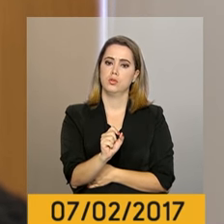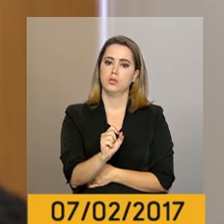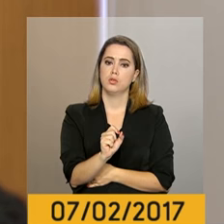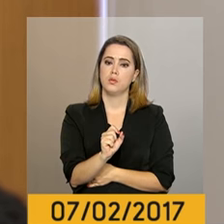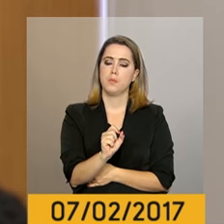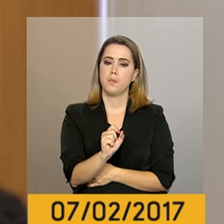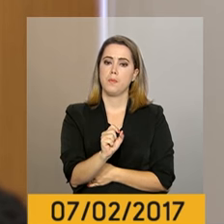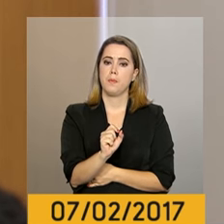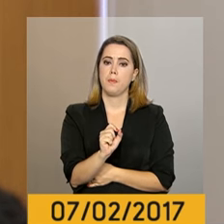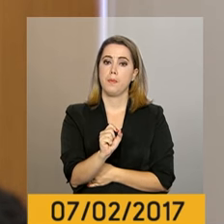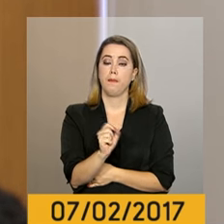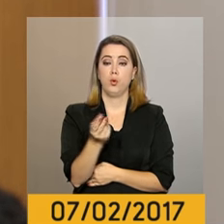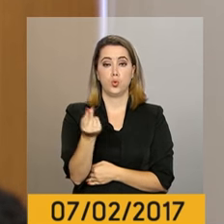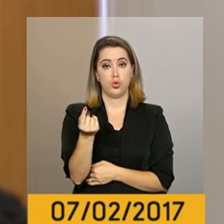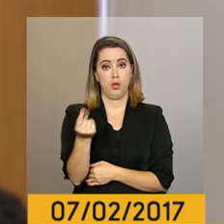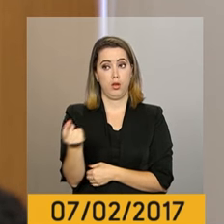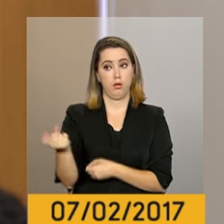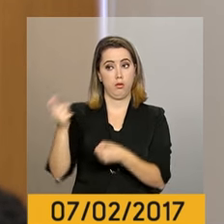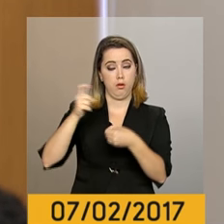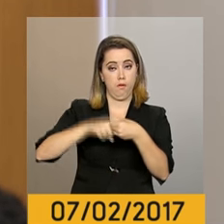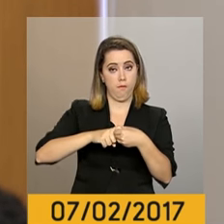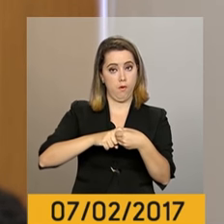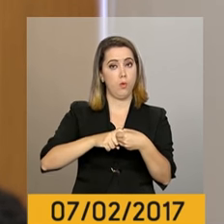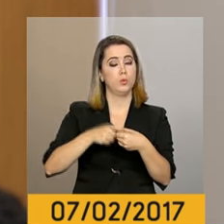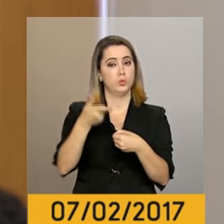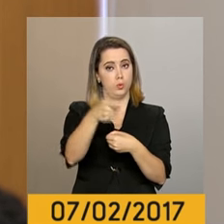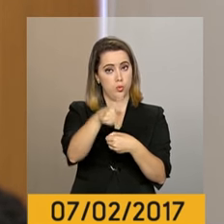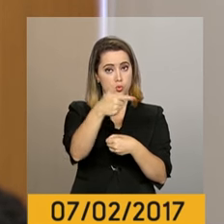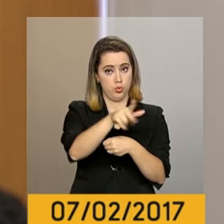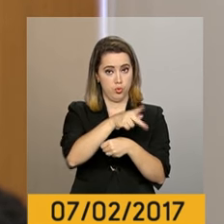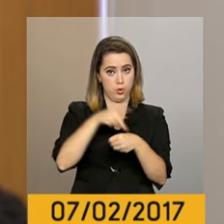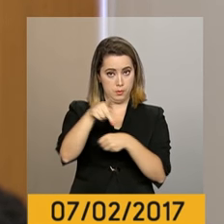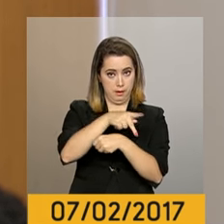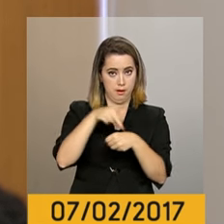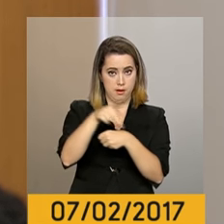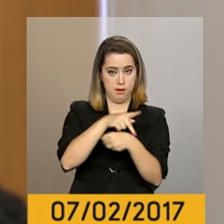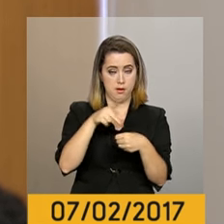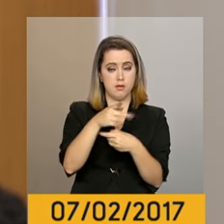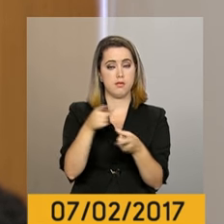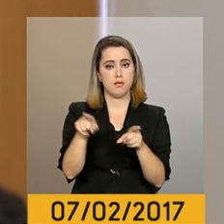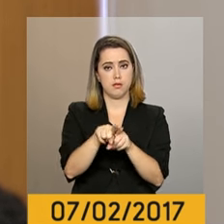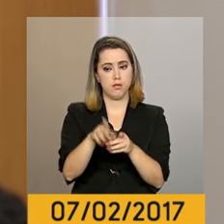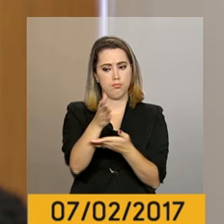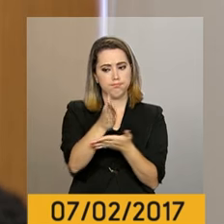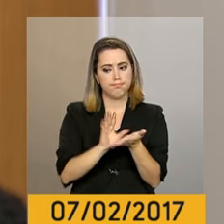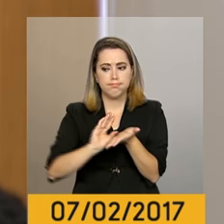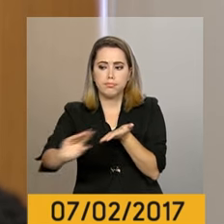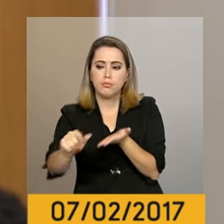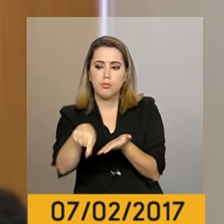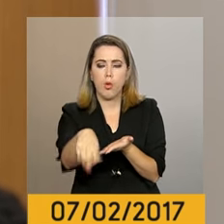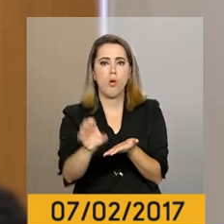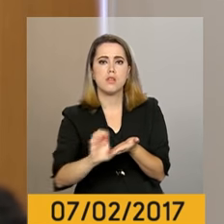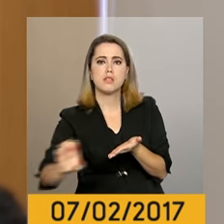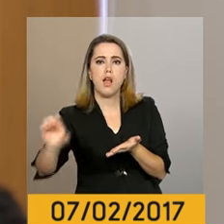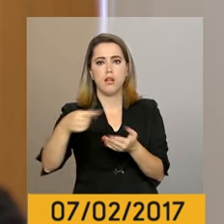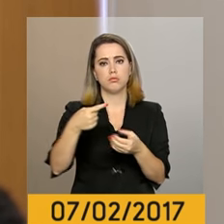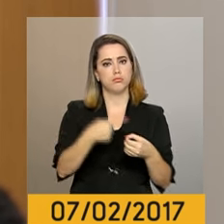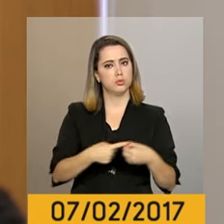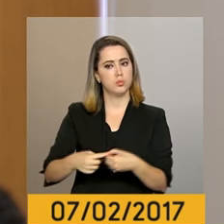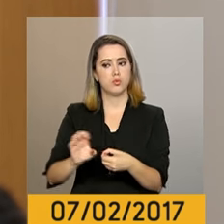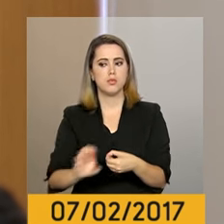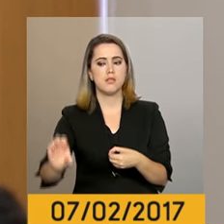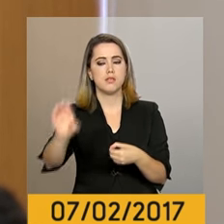o produto da repatriação, que inauguralmente foi repartido com estados e municípios apenas